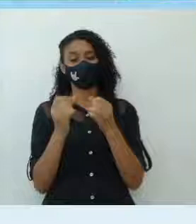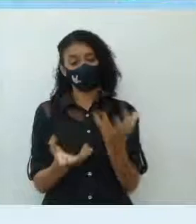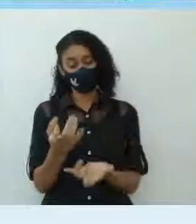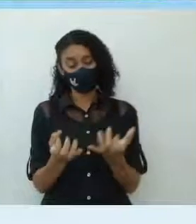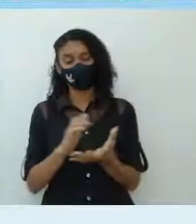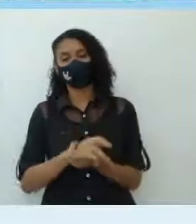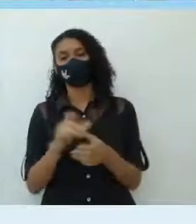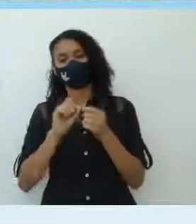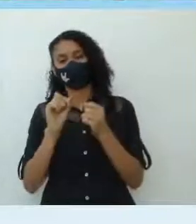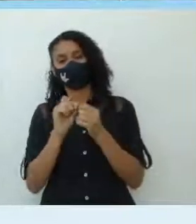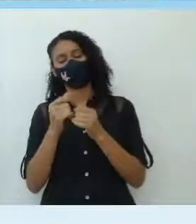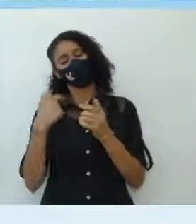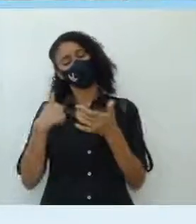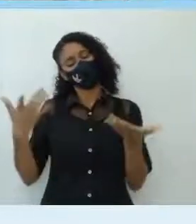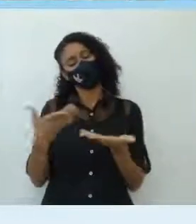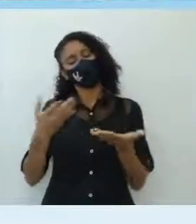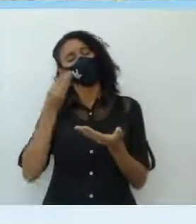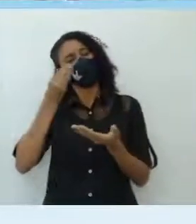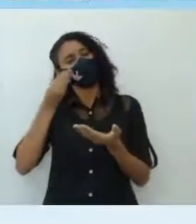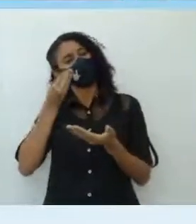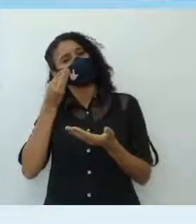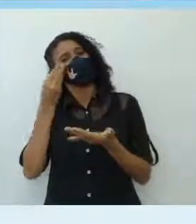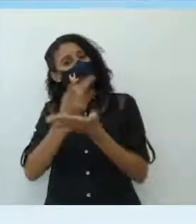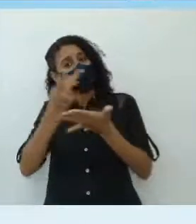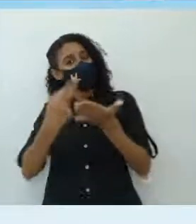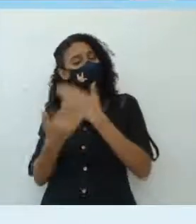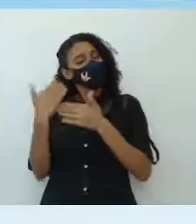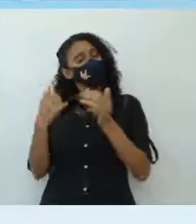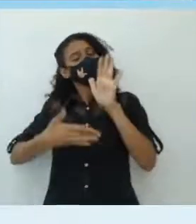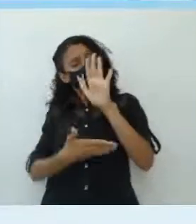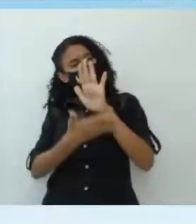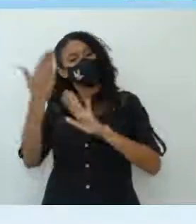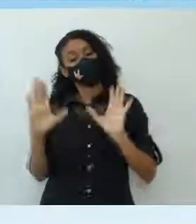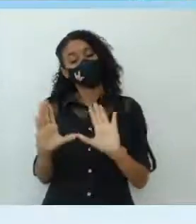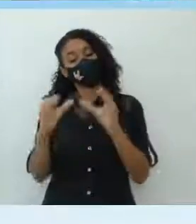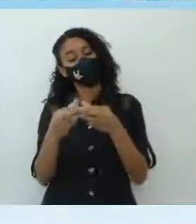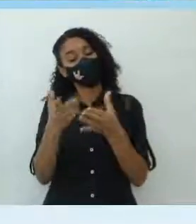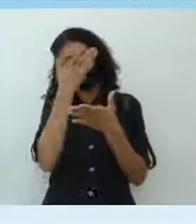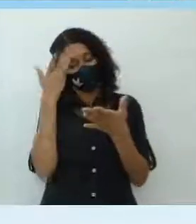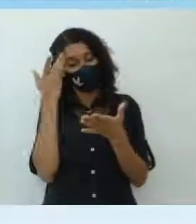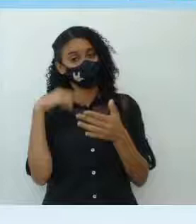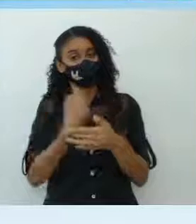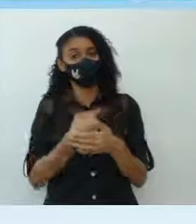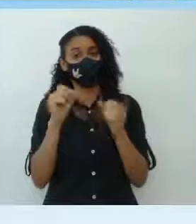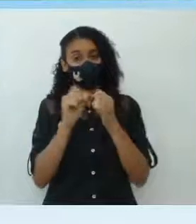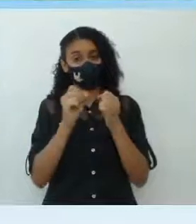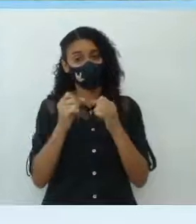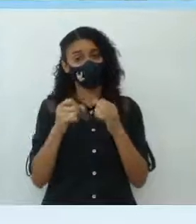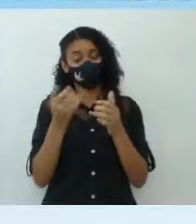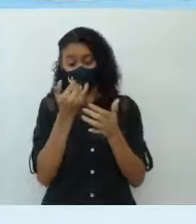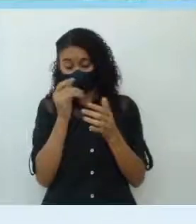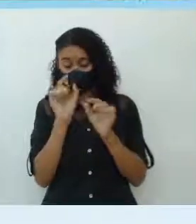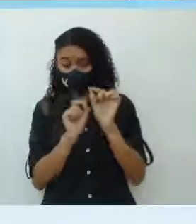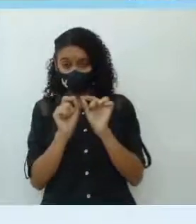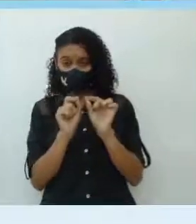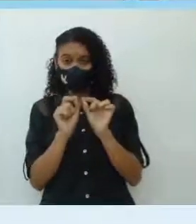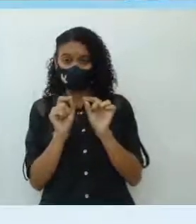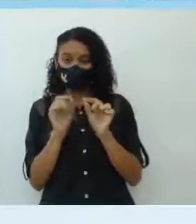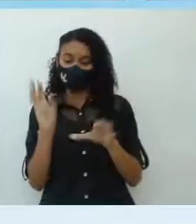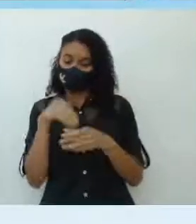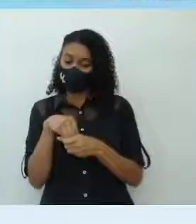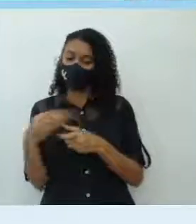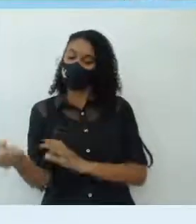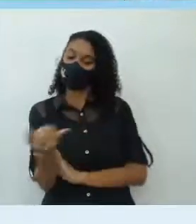eu passei por uma experiência parecida. Então, numa determinada viagem com um grupo de amigos, a gente ia cozinhar. Então, a gente coloca